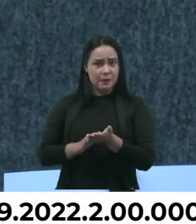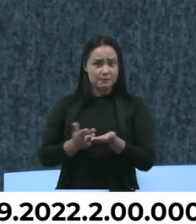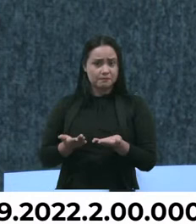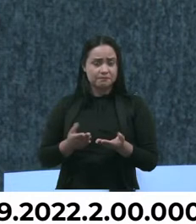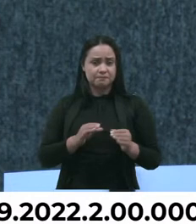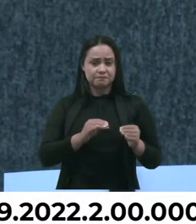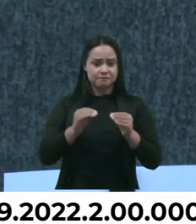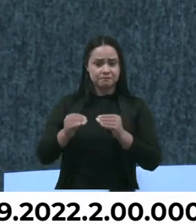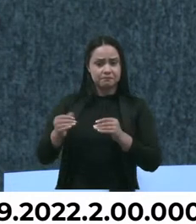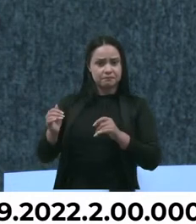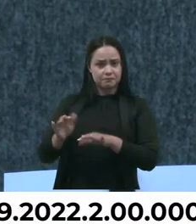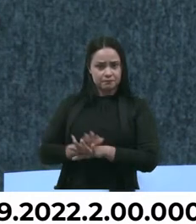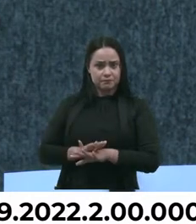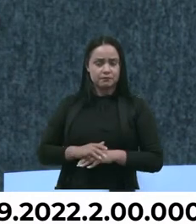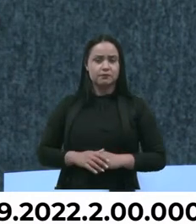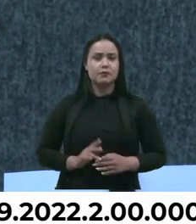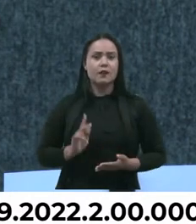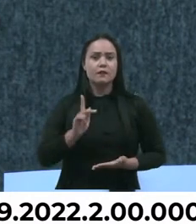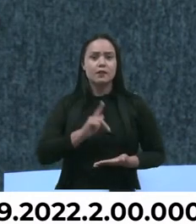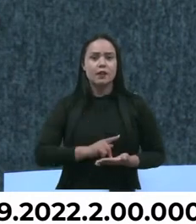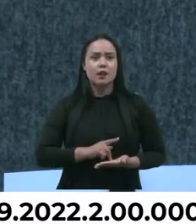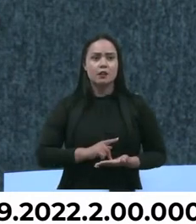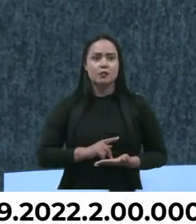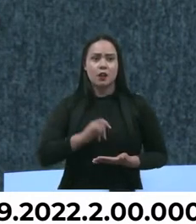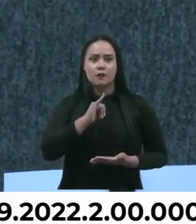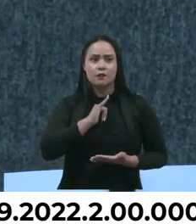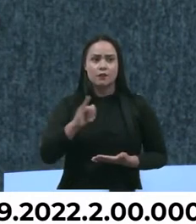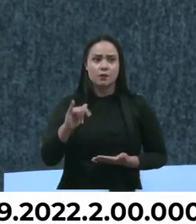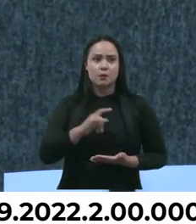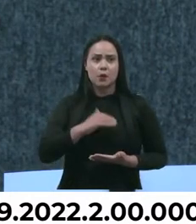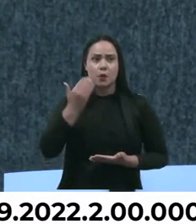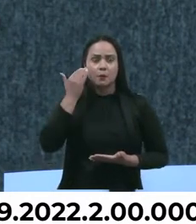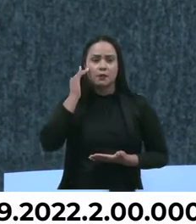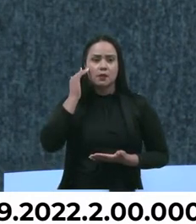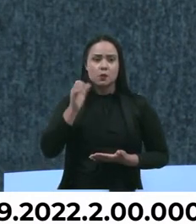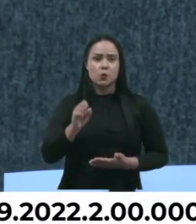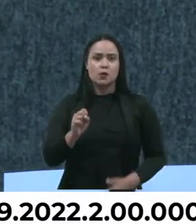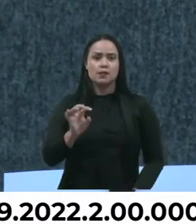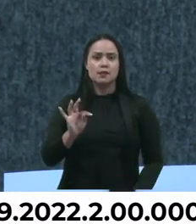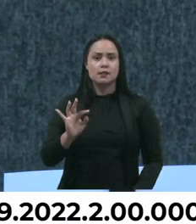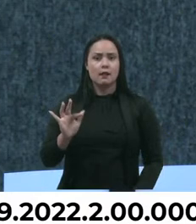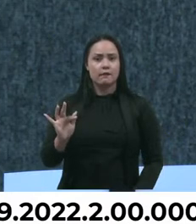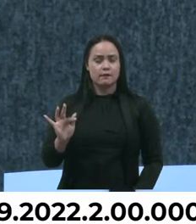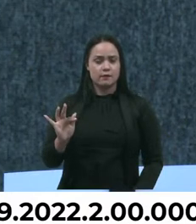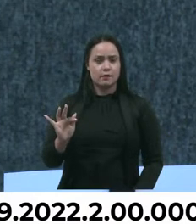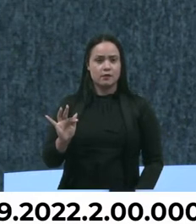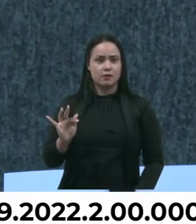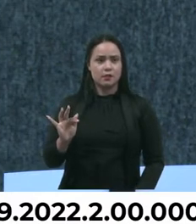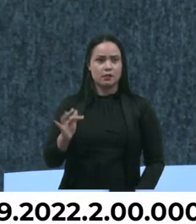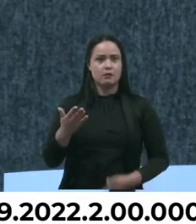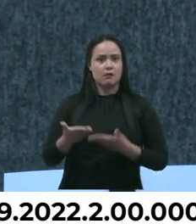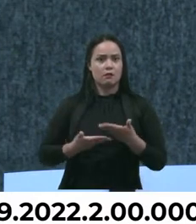conclusões, na verdade, reafirmo que a compreensão do Supremo Tribunal Federal,